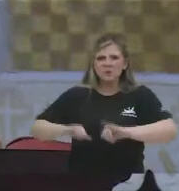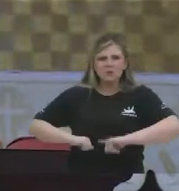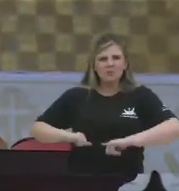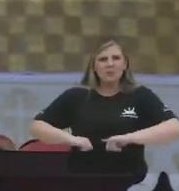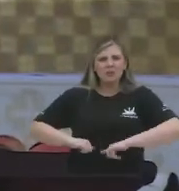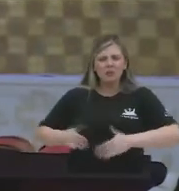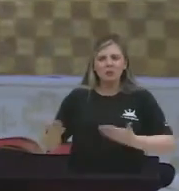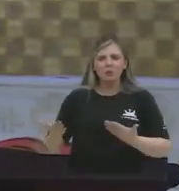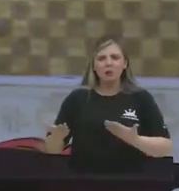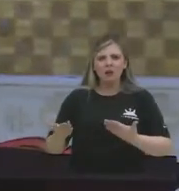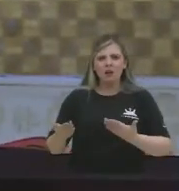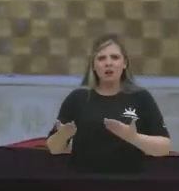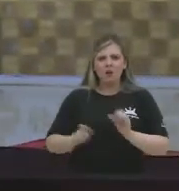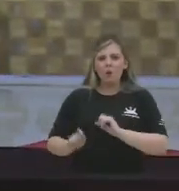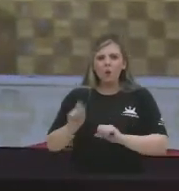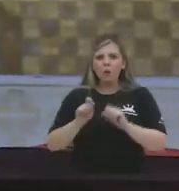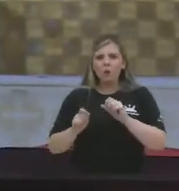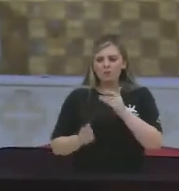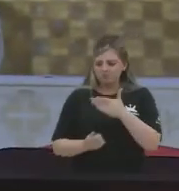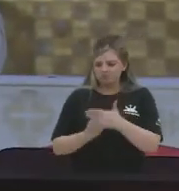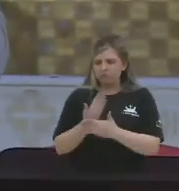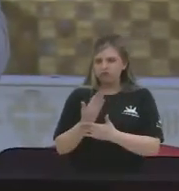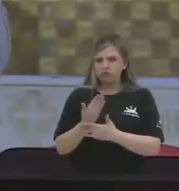Como Ele se cria em nós?